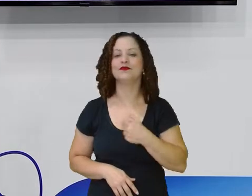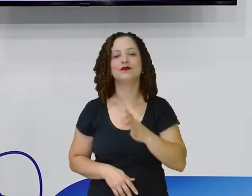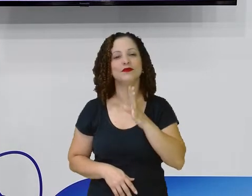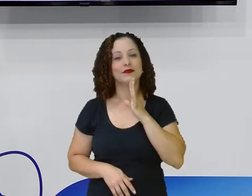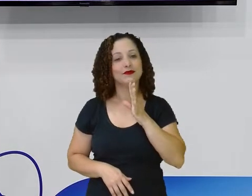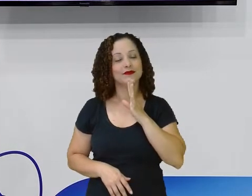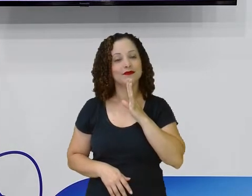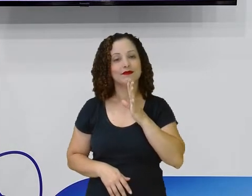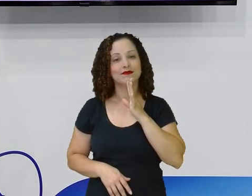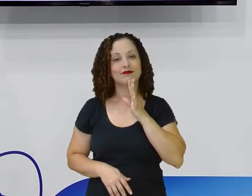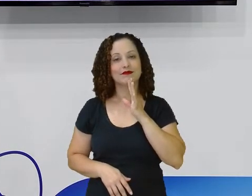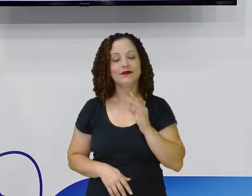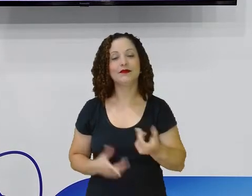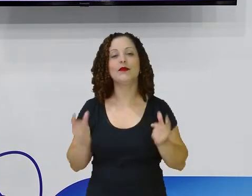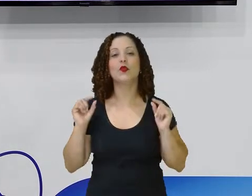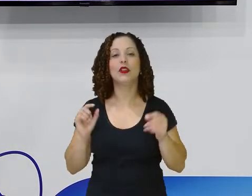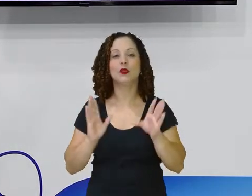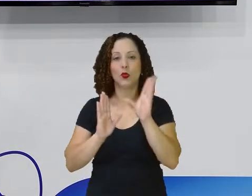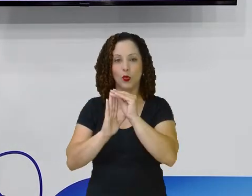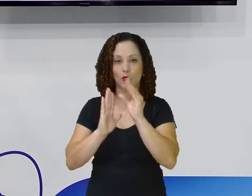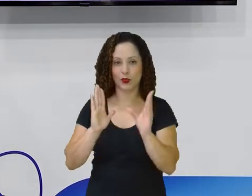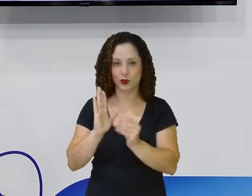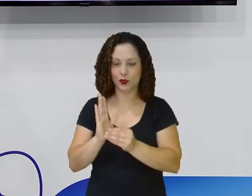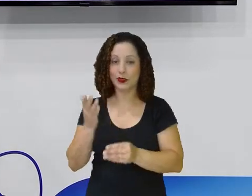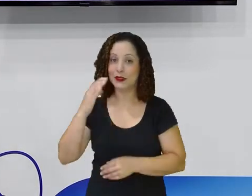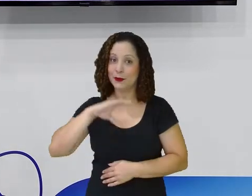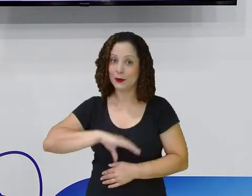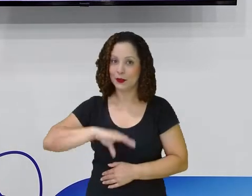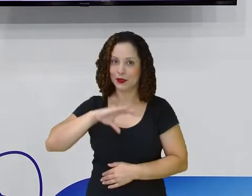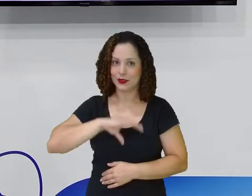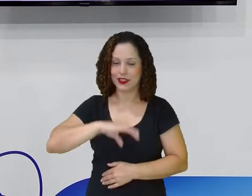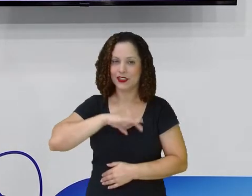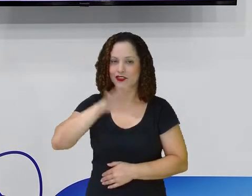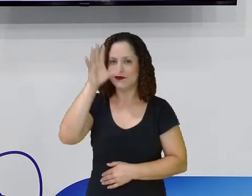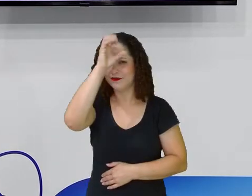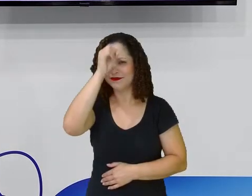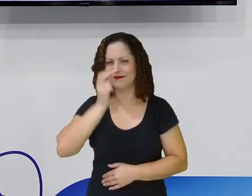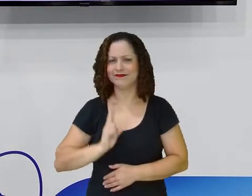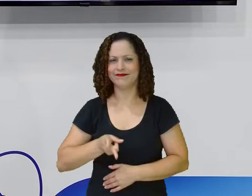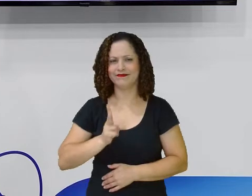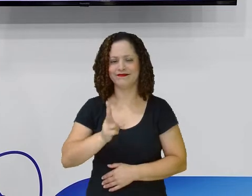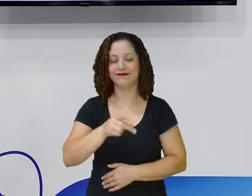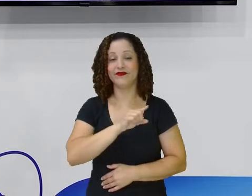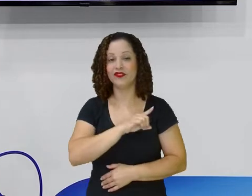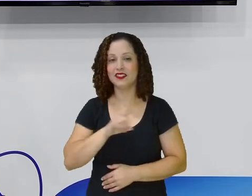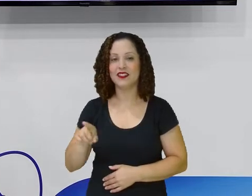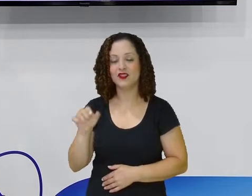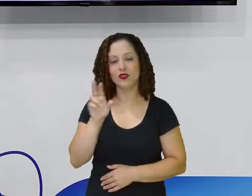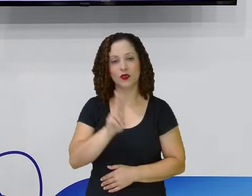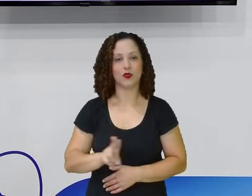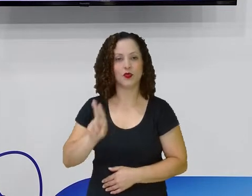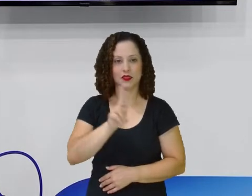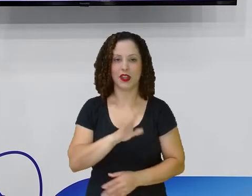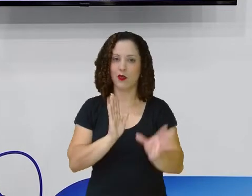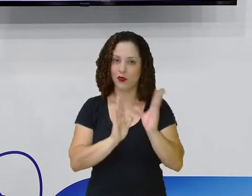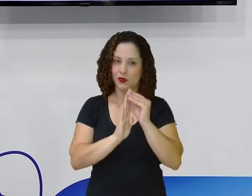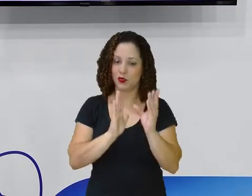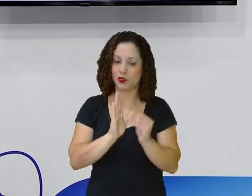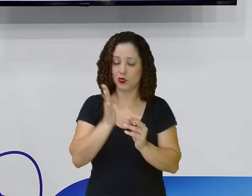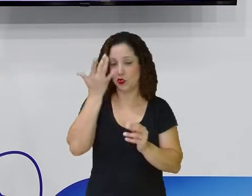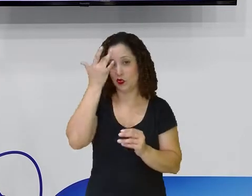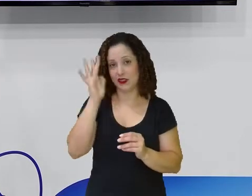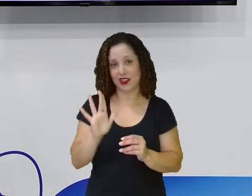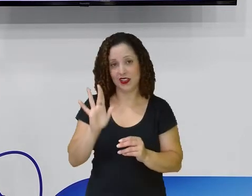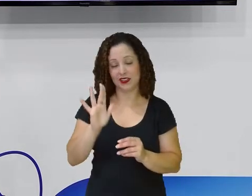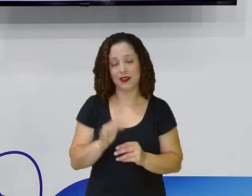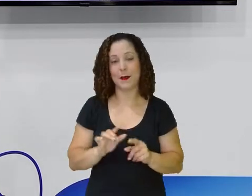conheci no material do Aprender Sempre, que eu acredito que vocês estão usando em sala de aula. Não sei se já chegaram nessa atividade,